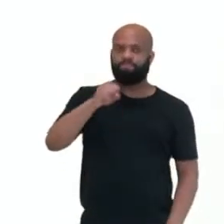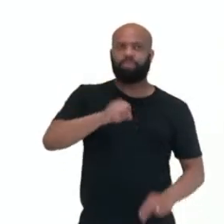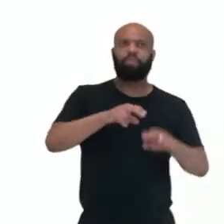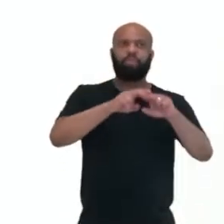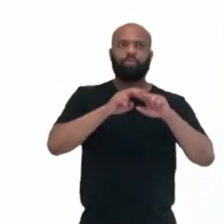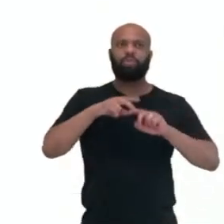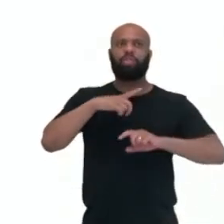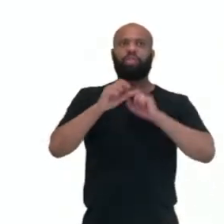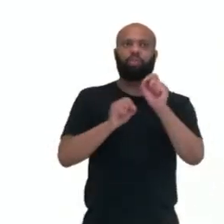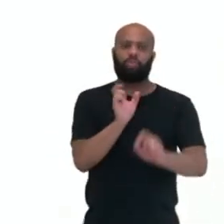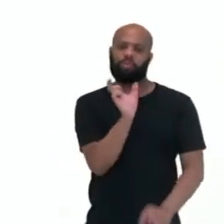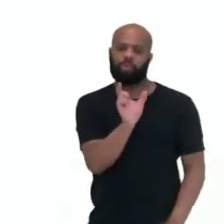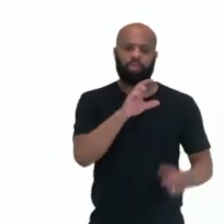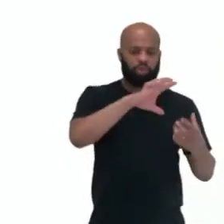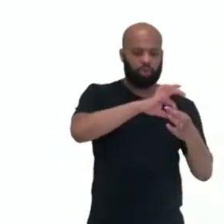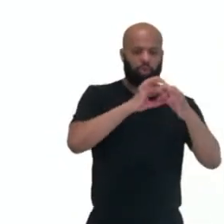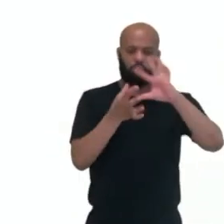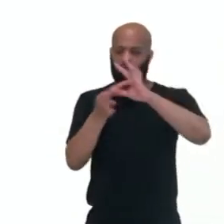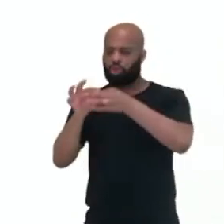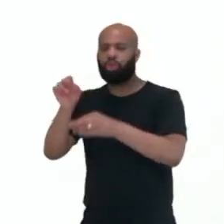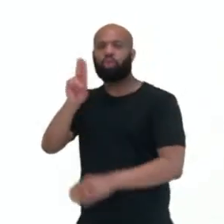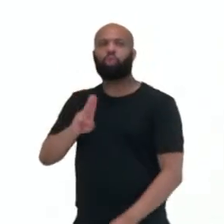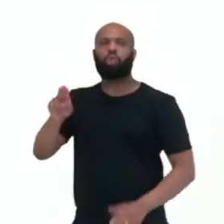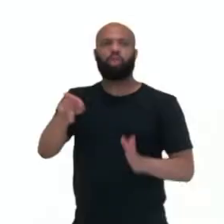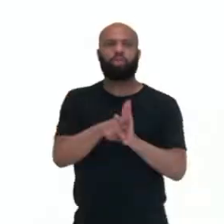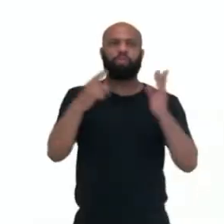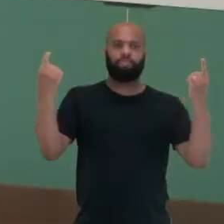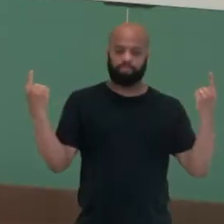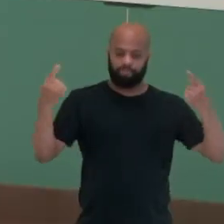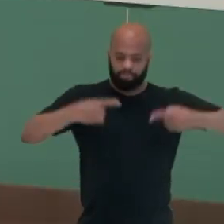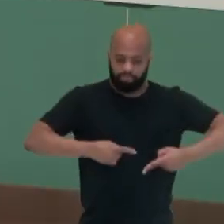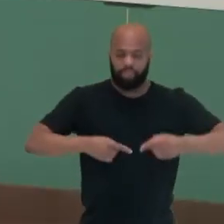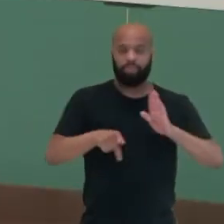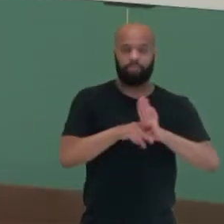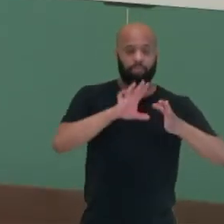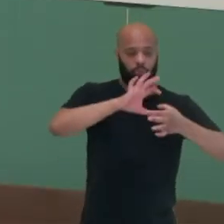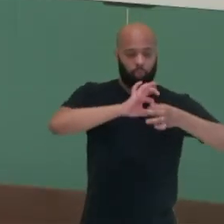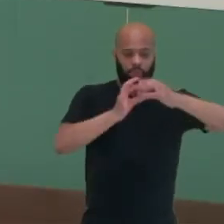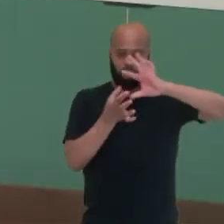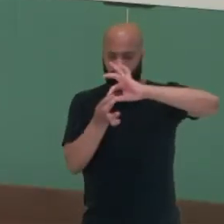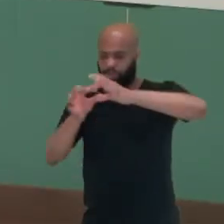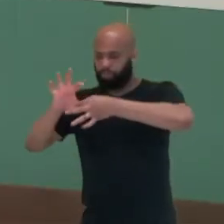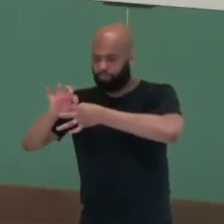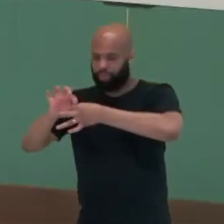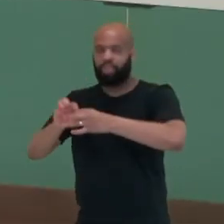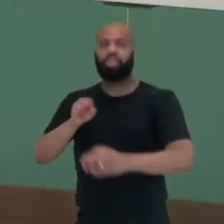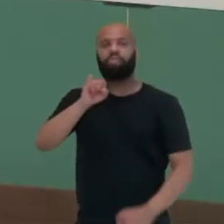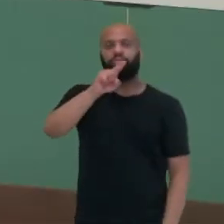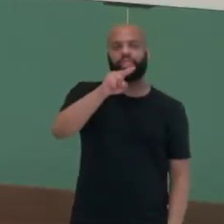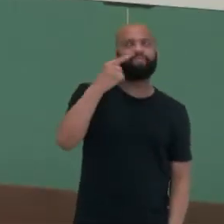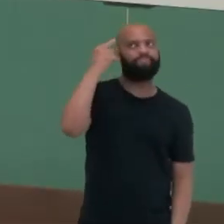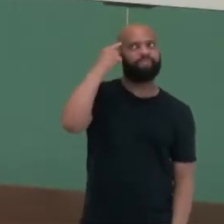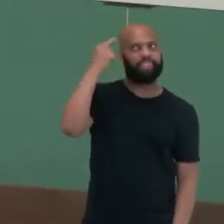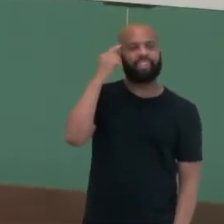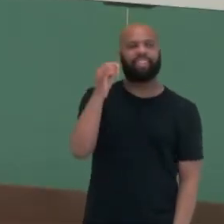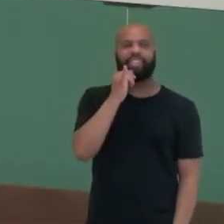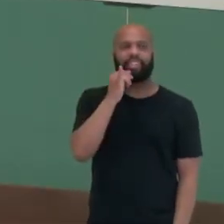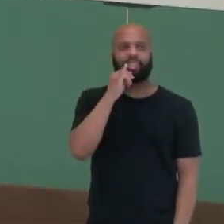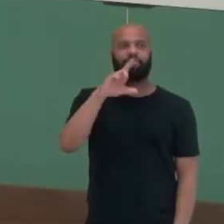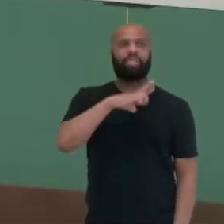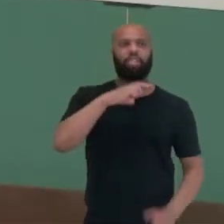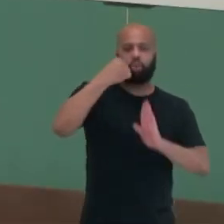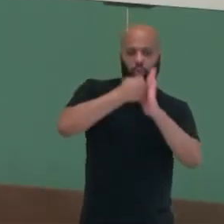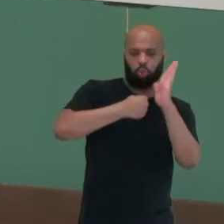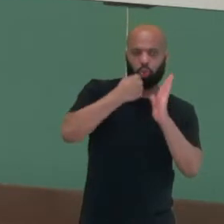Portanto, o termo olímpico é utilizado quando se refere à competição dos Jogos Olímpicos. Então, quando vocês pensarem que está tendo uma